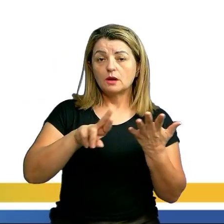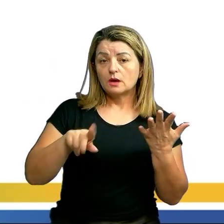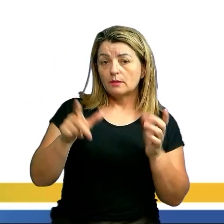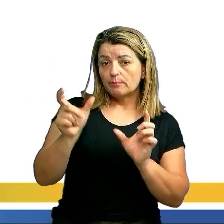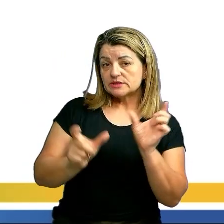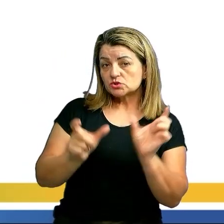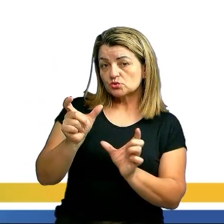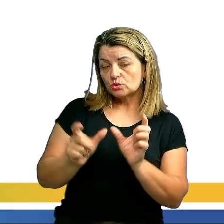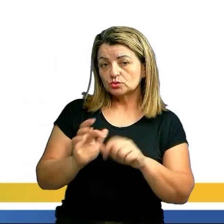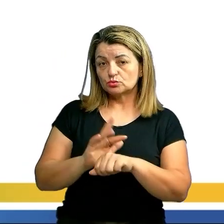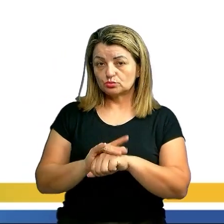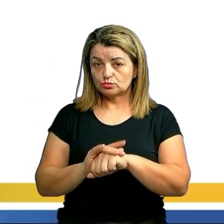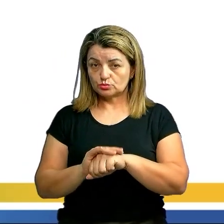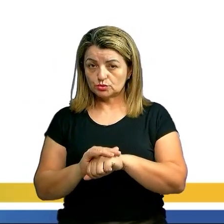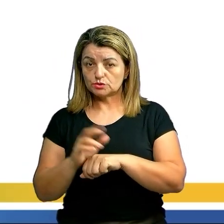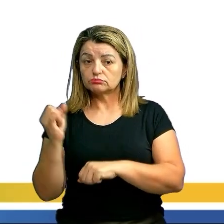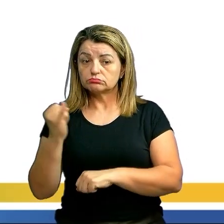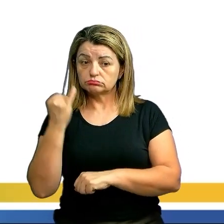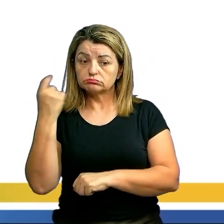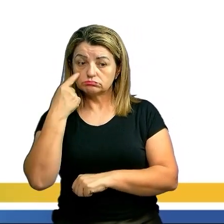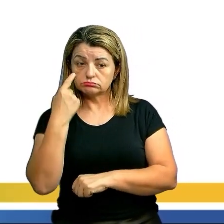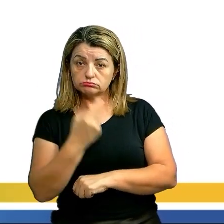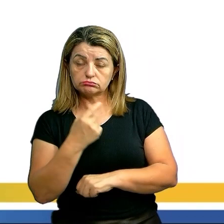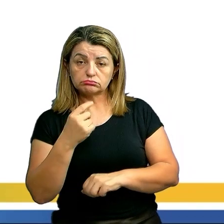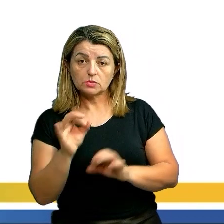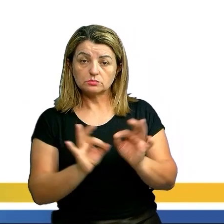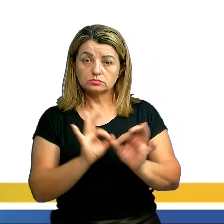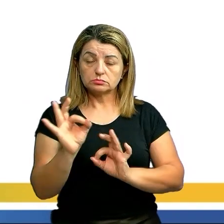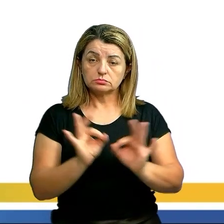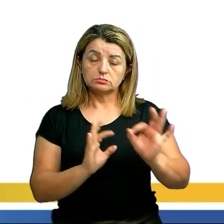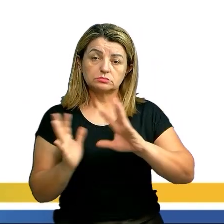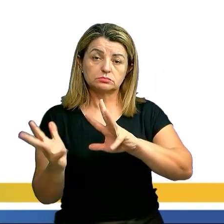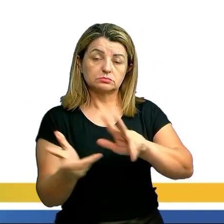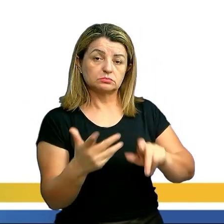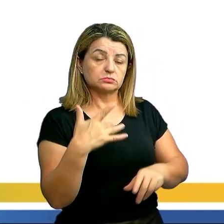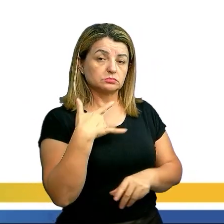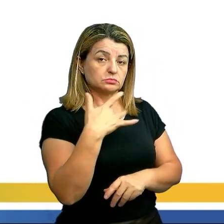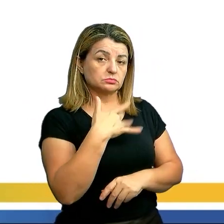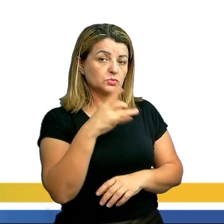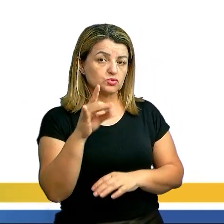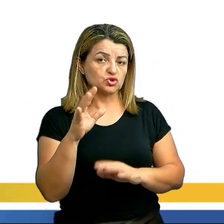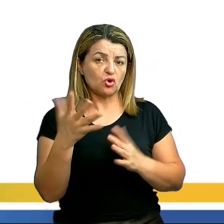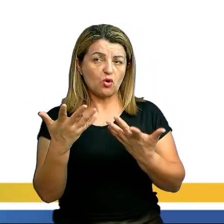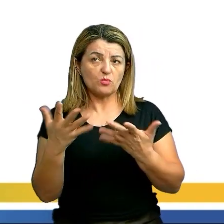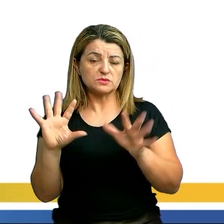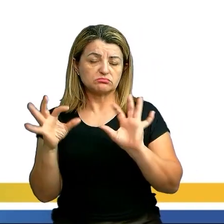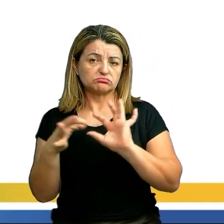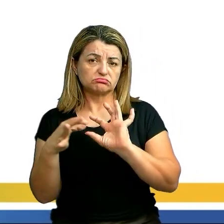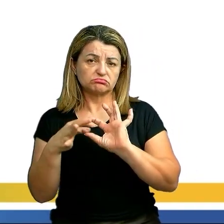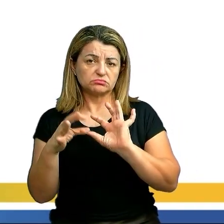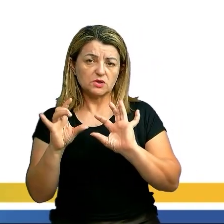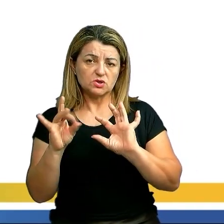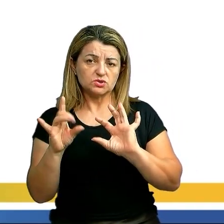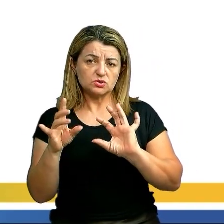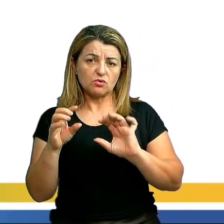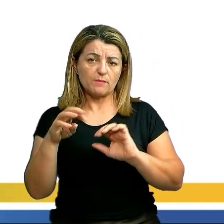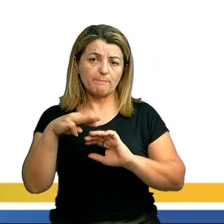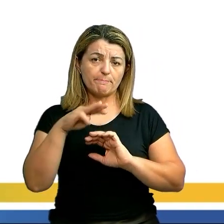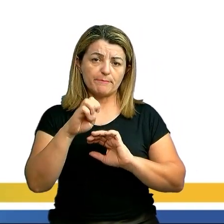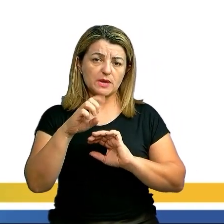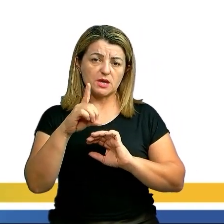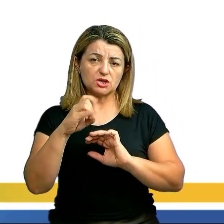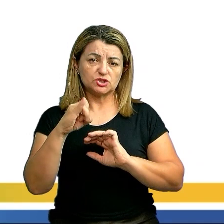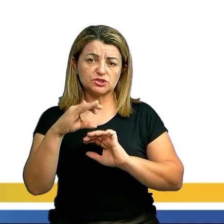em Organização Mundial de Saúde, a gente não relaciona só a questões relacionadas à medicina, mas